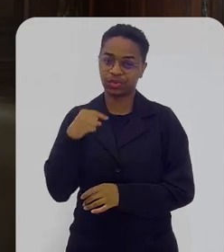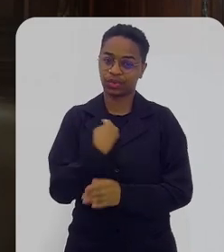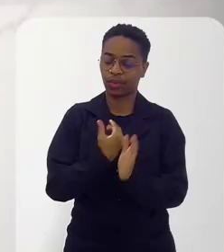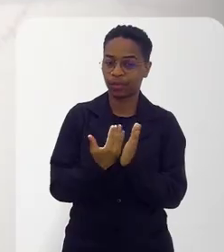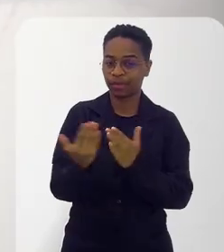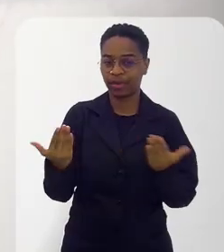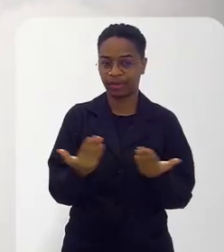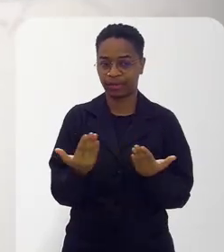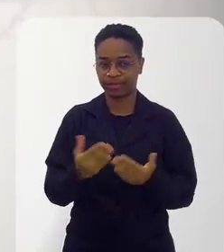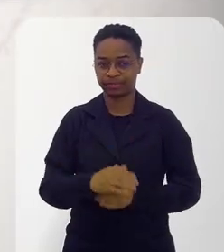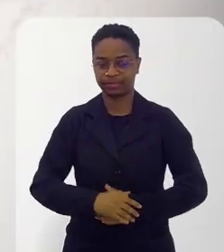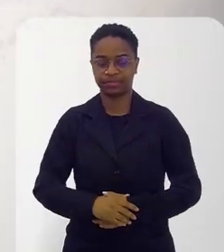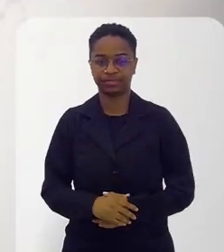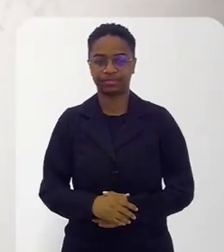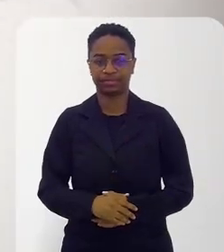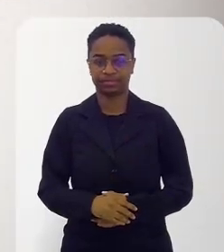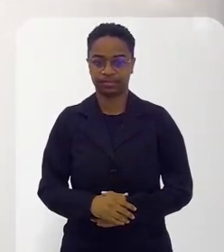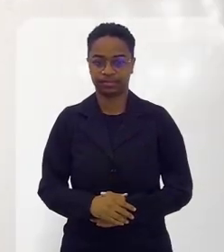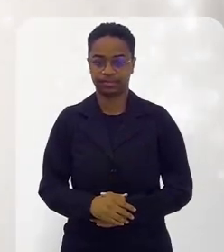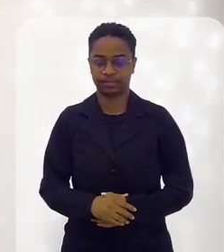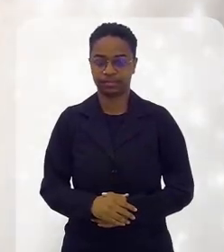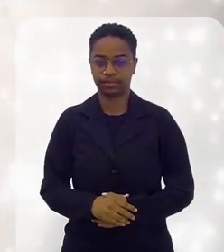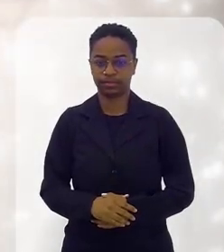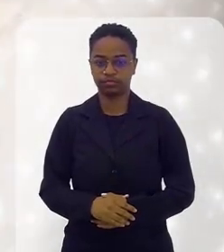no ar.